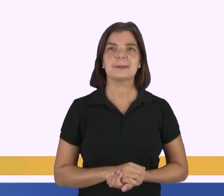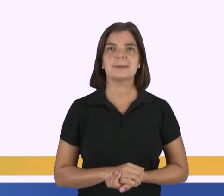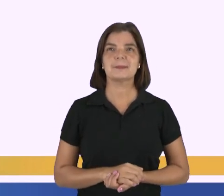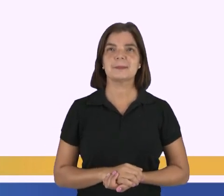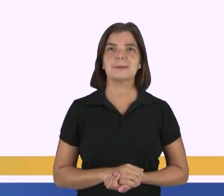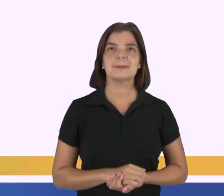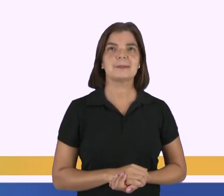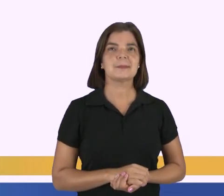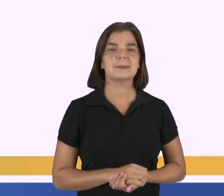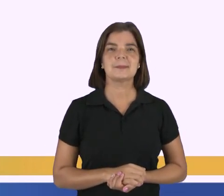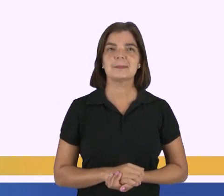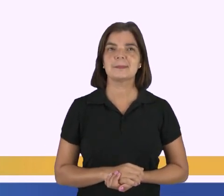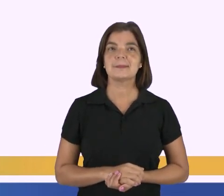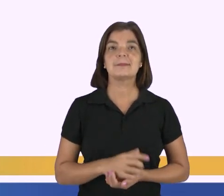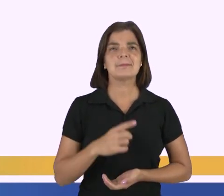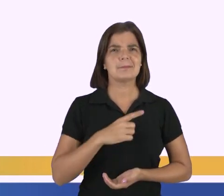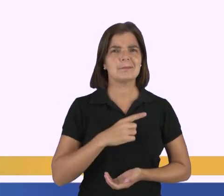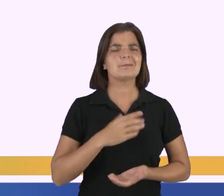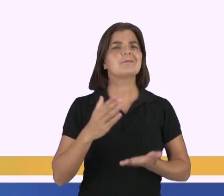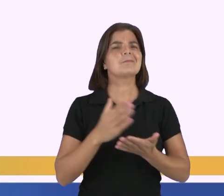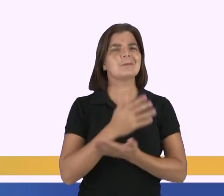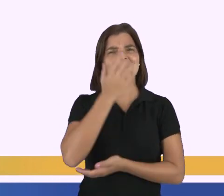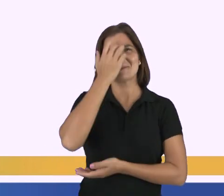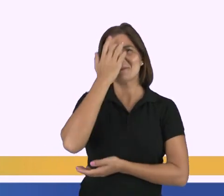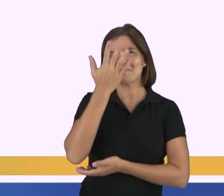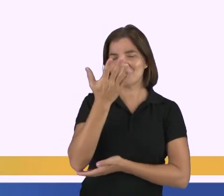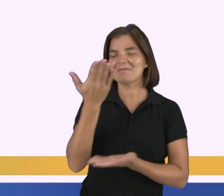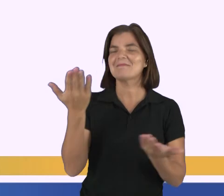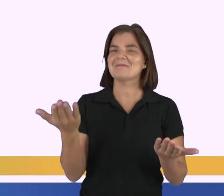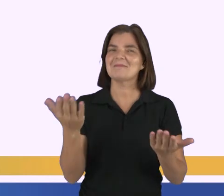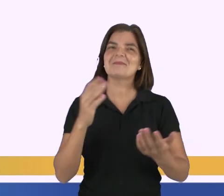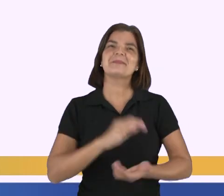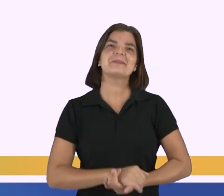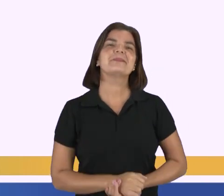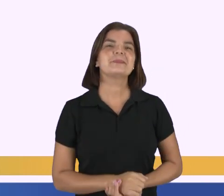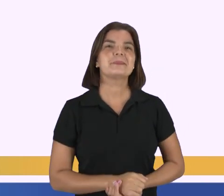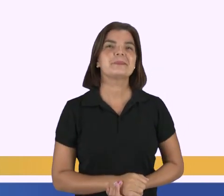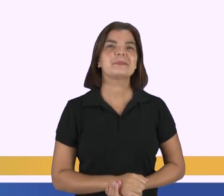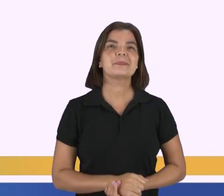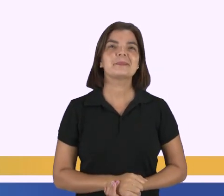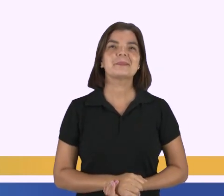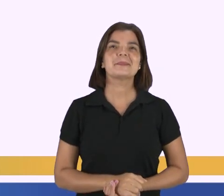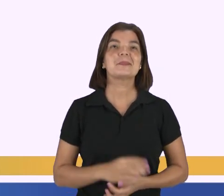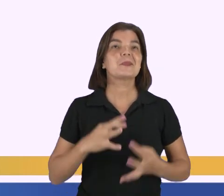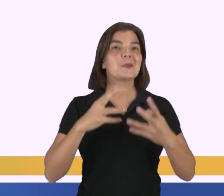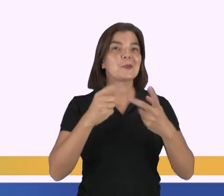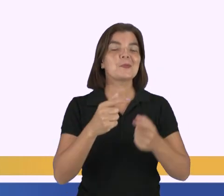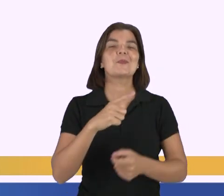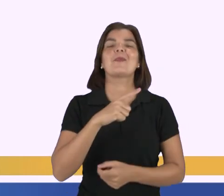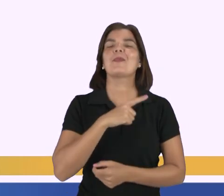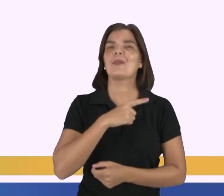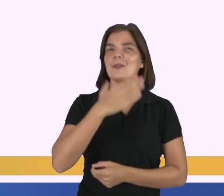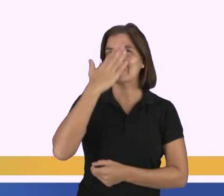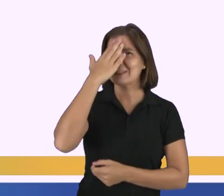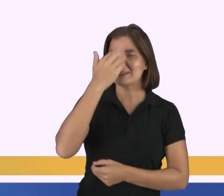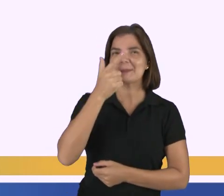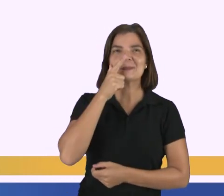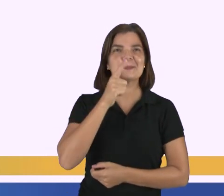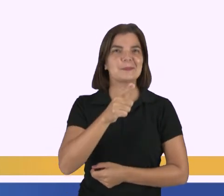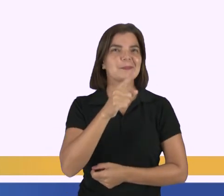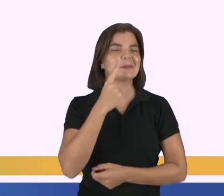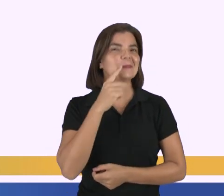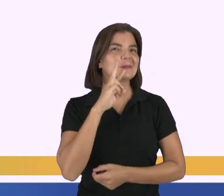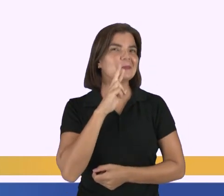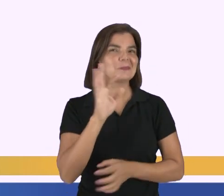floresta amazônica? Tem delas aí que tá facinho de descartar, né? E uma que todo mundo tem a obrigação de acertar. Mas eu